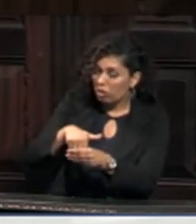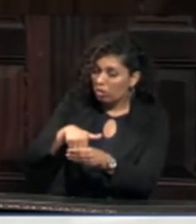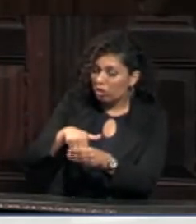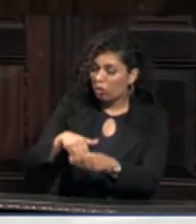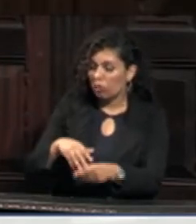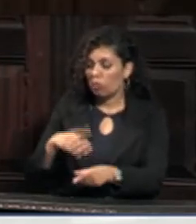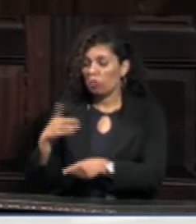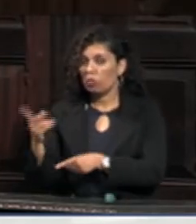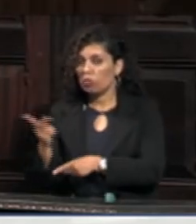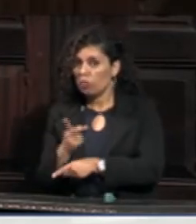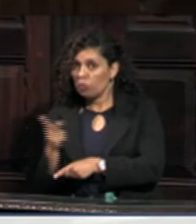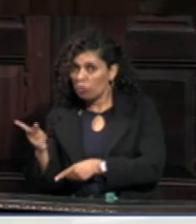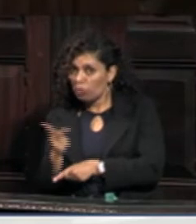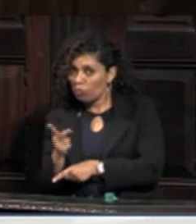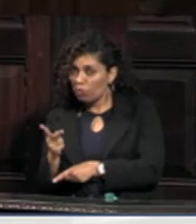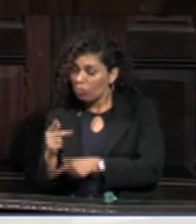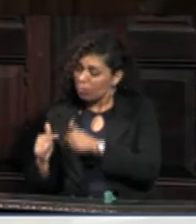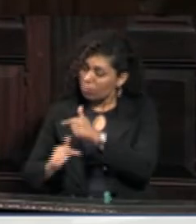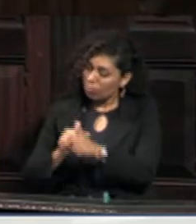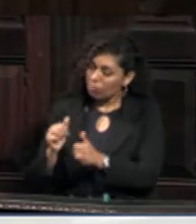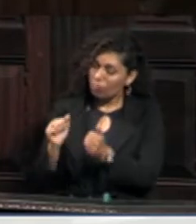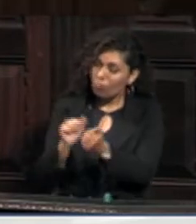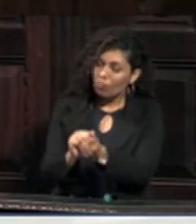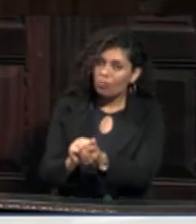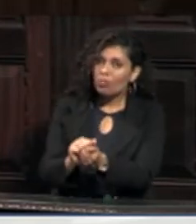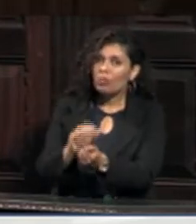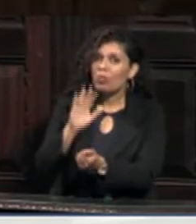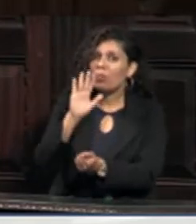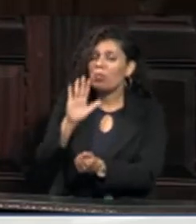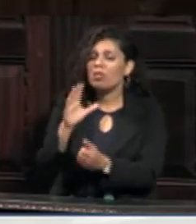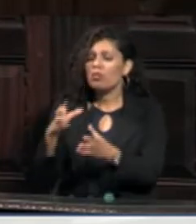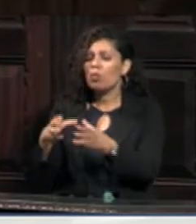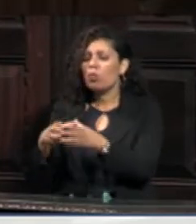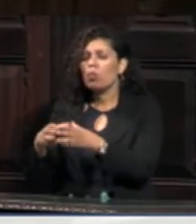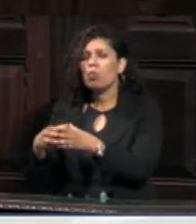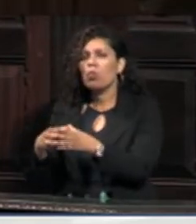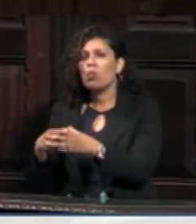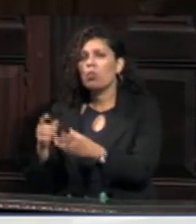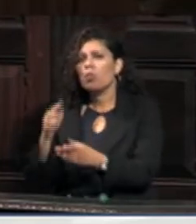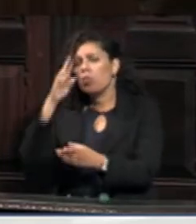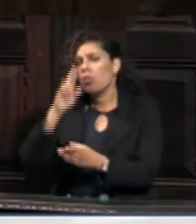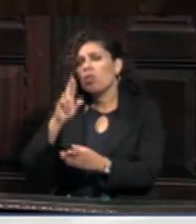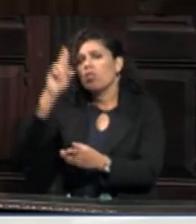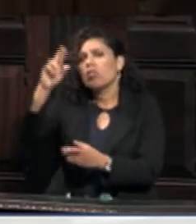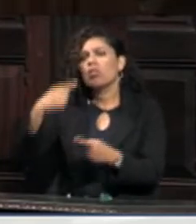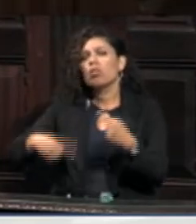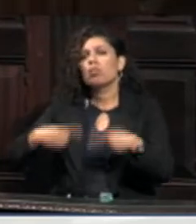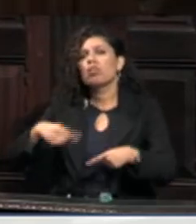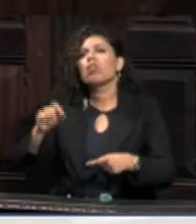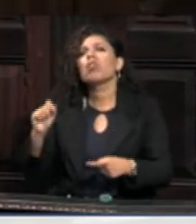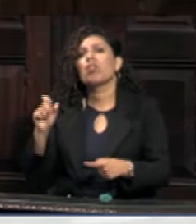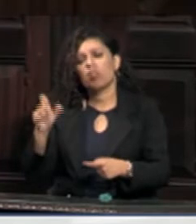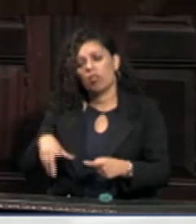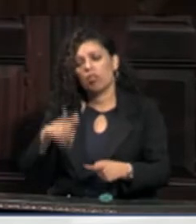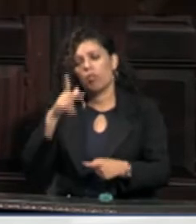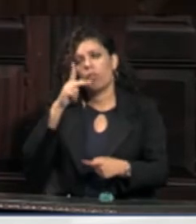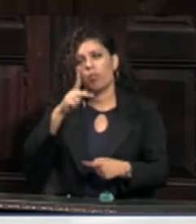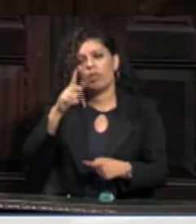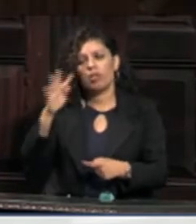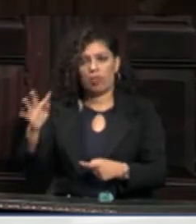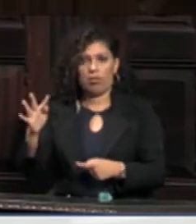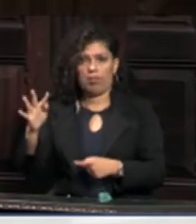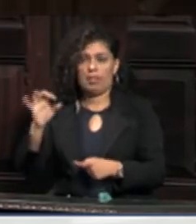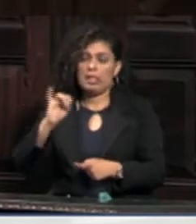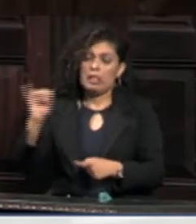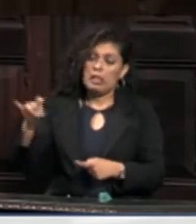o consagrou foi o Partido dos Trabalhadores. Se o vice